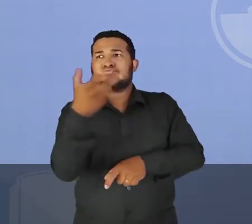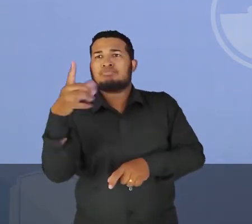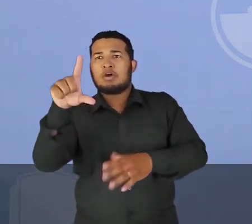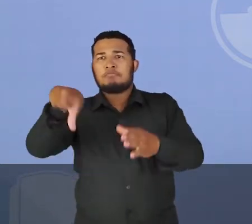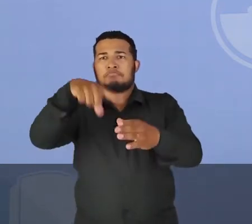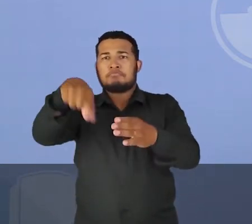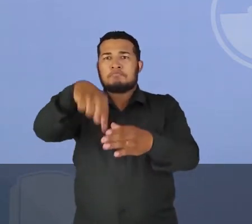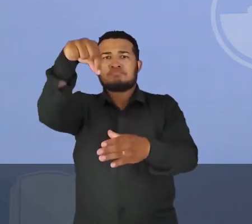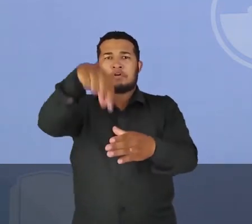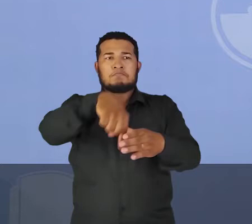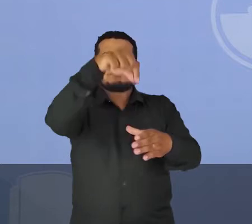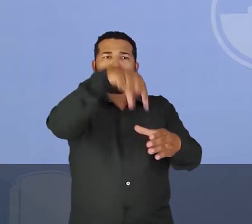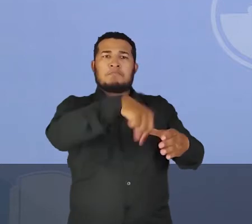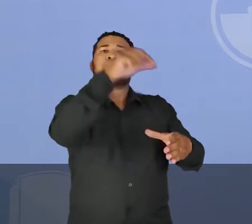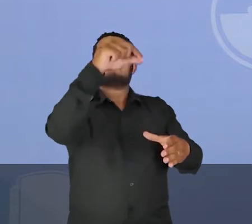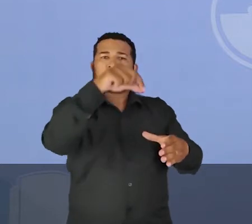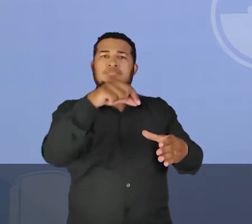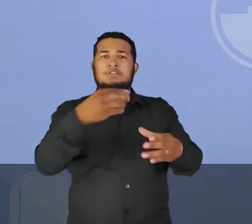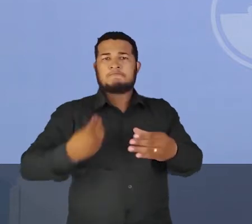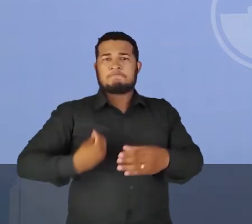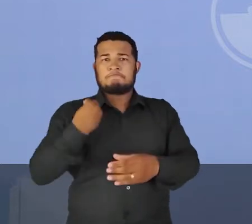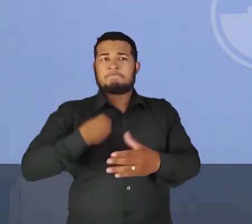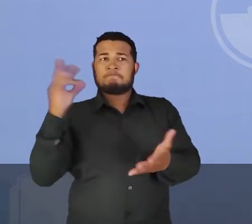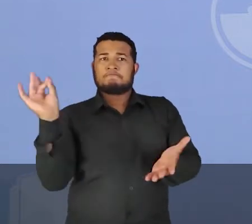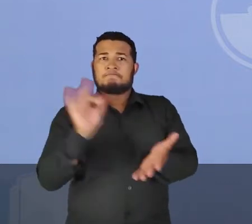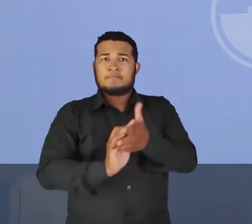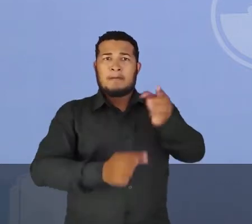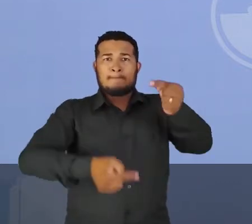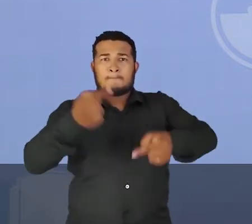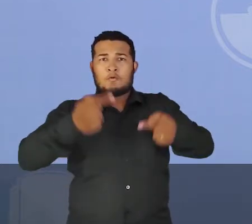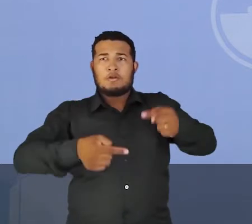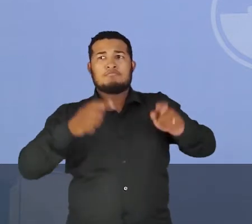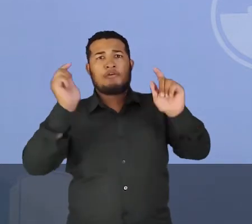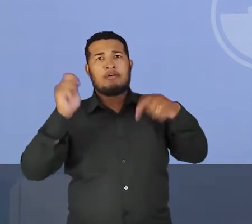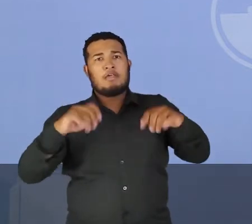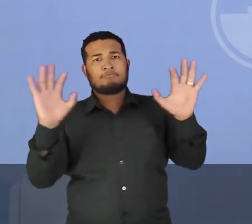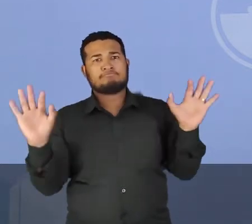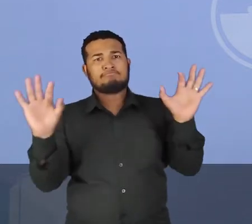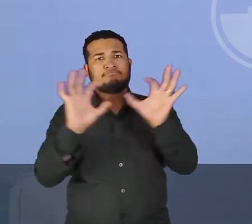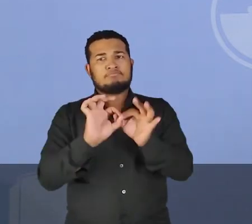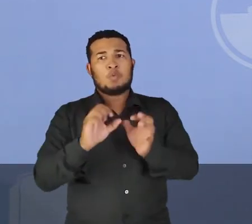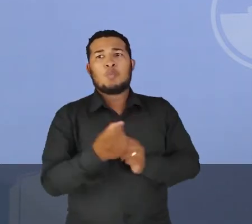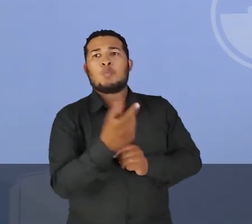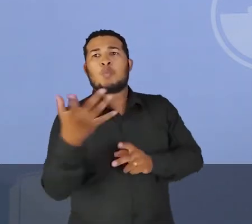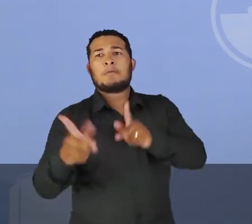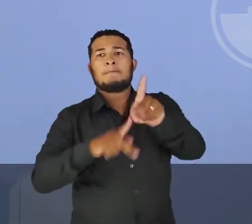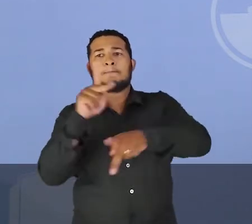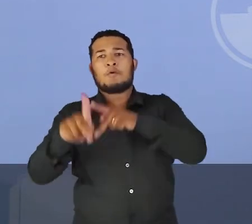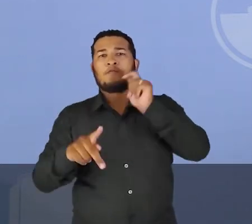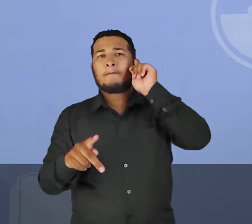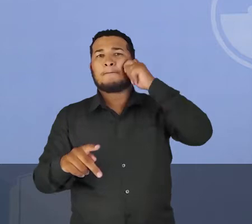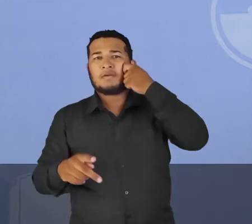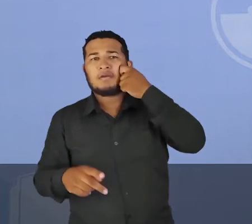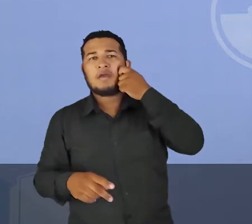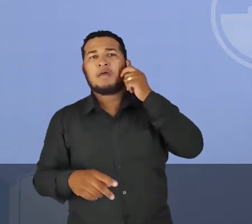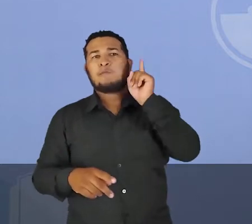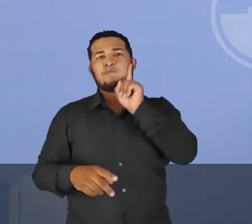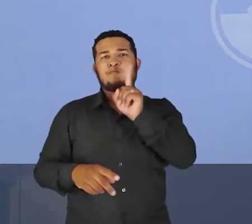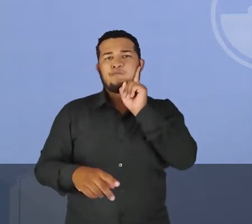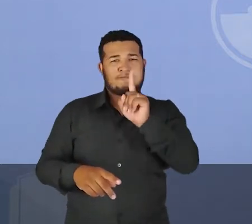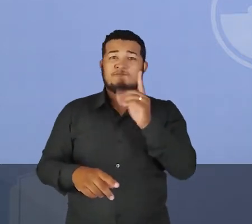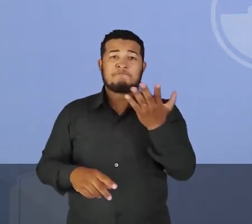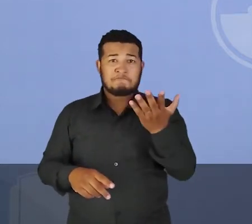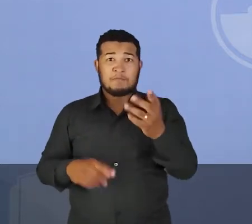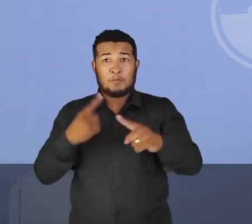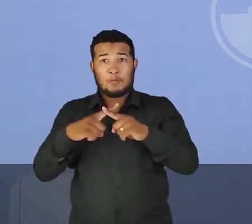negros atuando na política que corresponda à quantidade da população preta e parda. Porque se eles